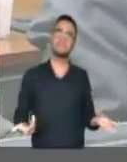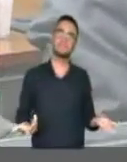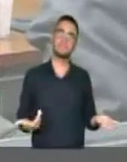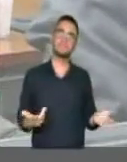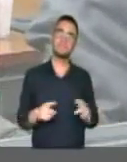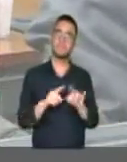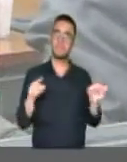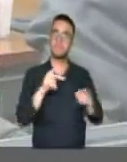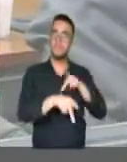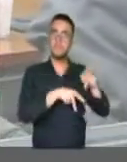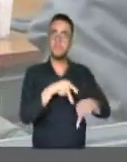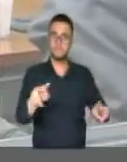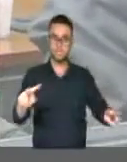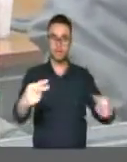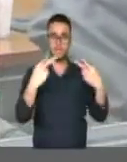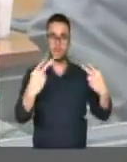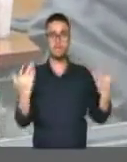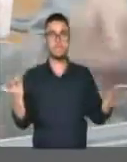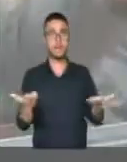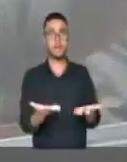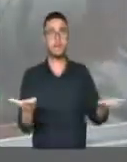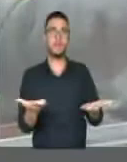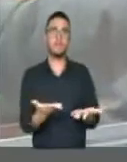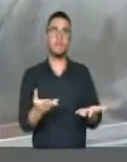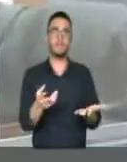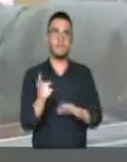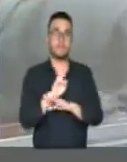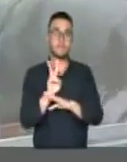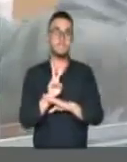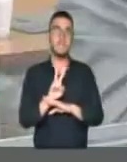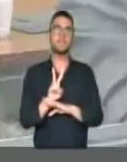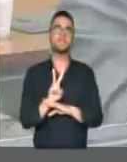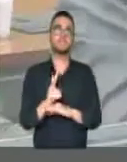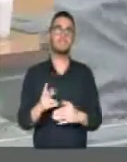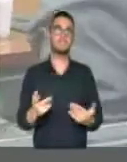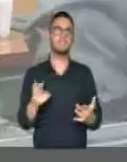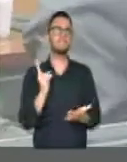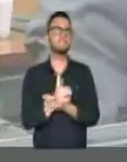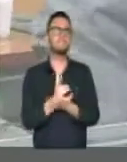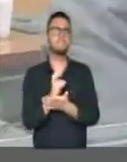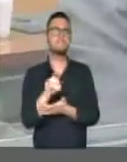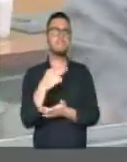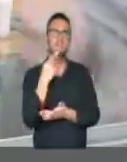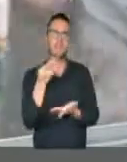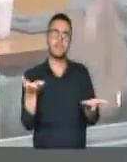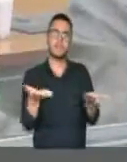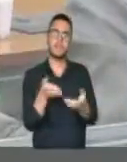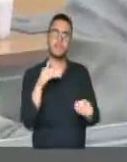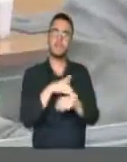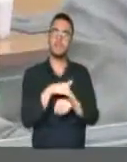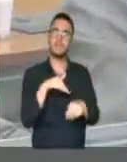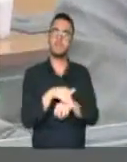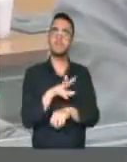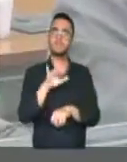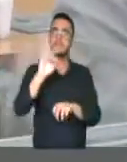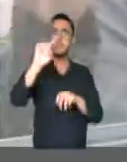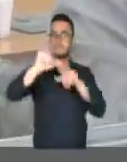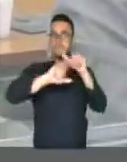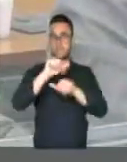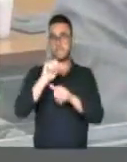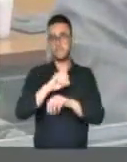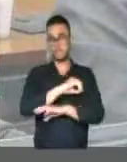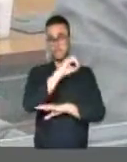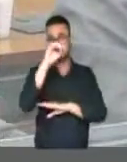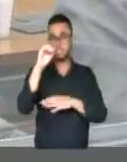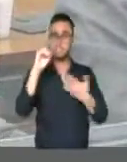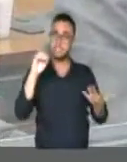nos acompanha vigilante. E mesmo que se fala agora, nessa calada da noite, virá a luz do dia. E